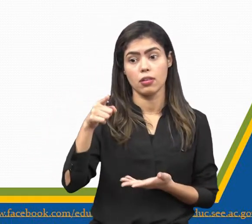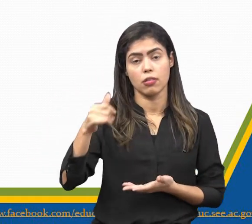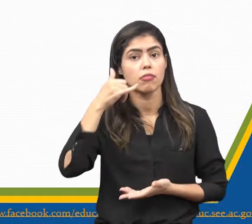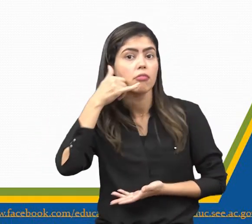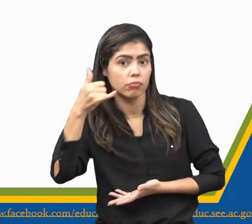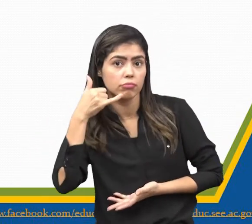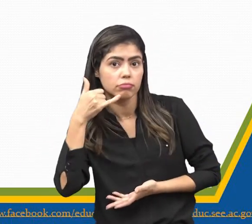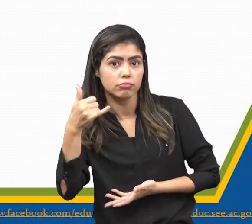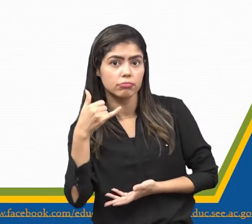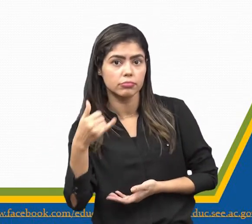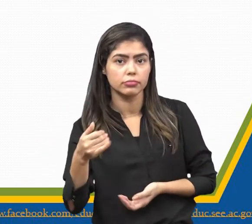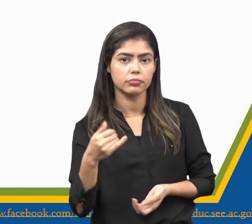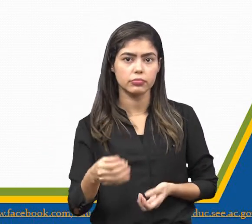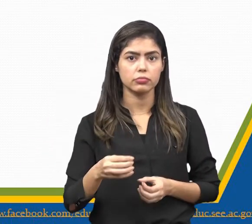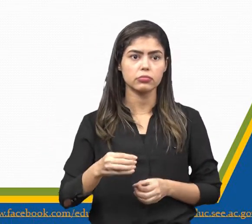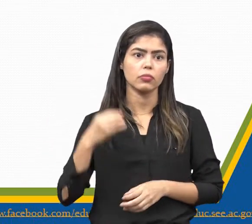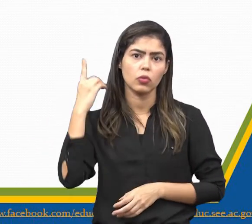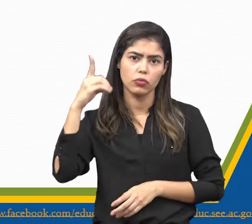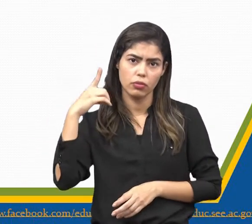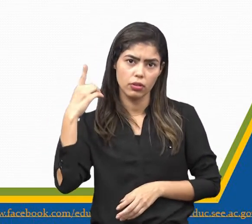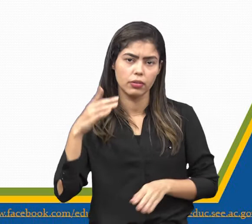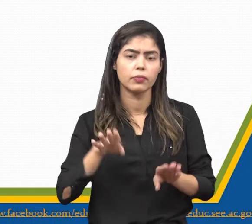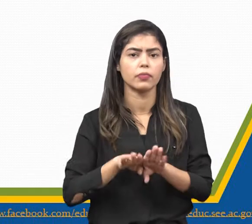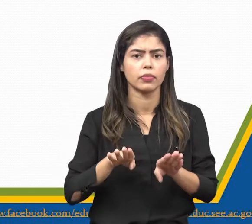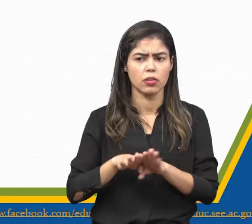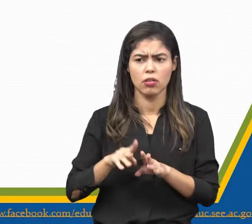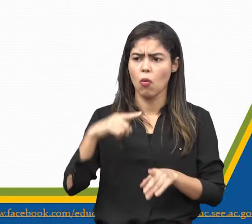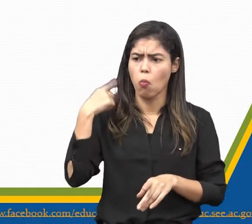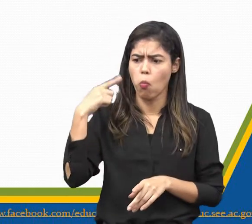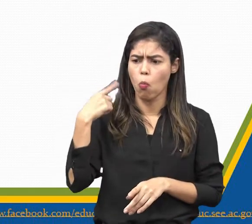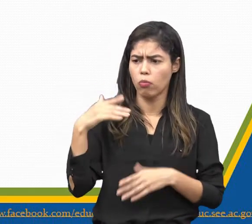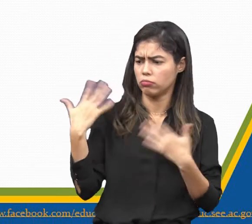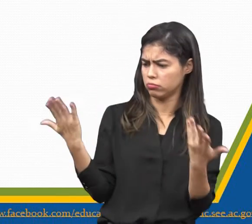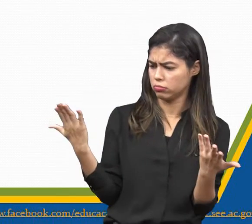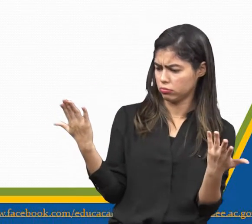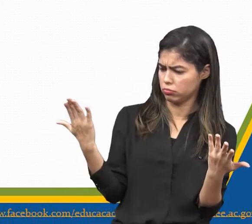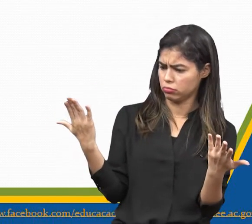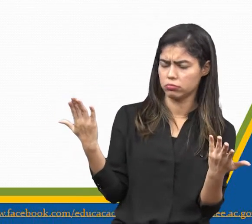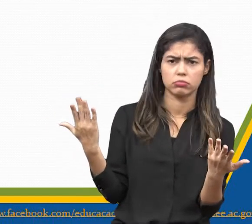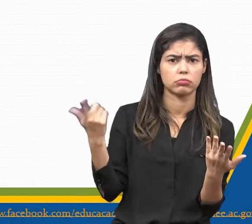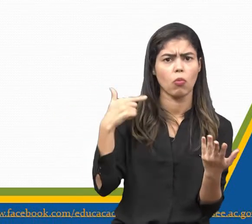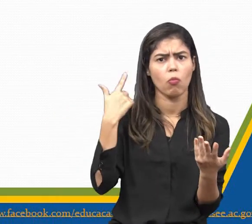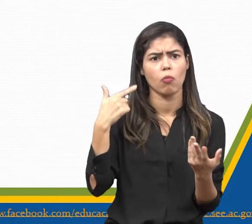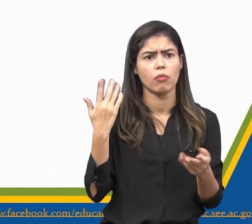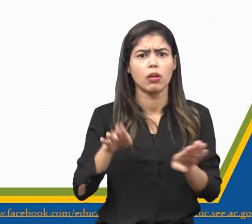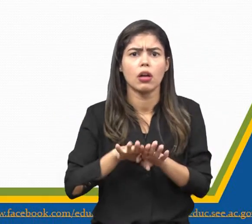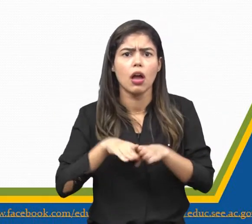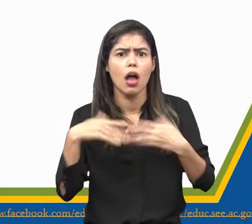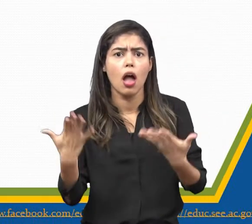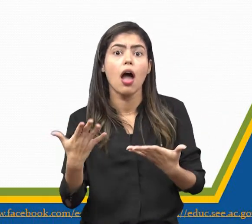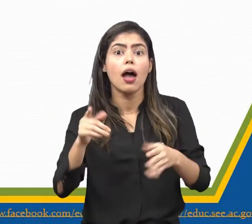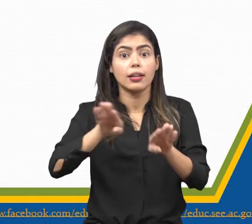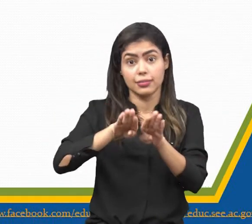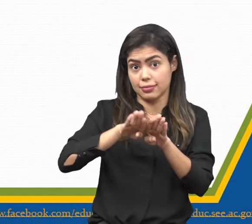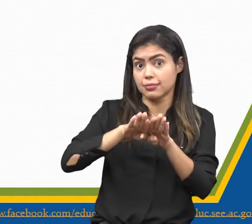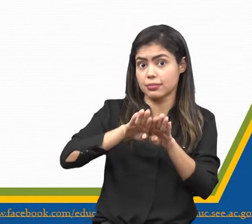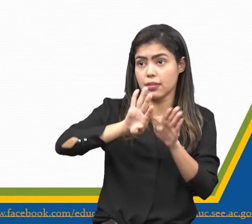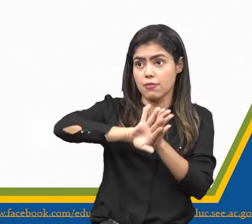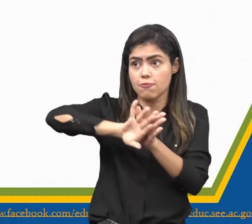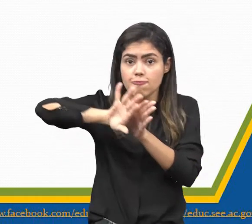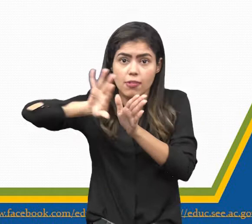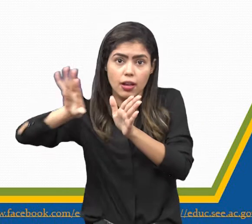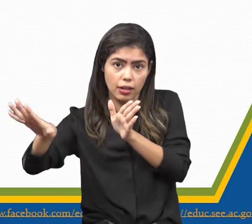ligaram para uma advogada. Ok, mas está muito vago. Que advogada é essa? The lawyer lived